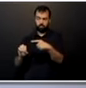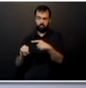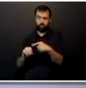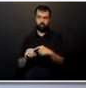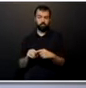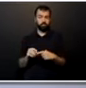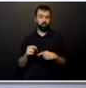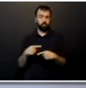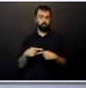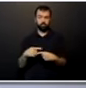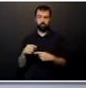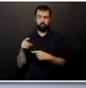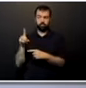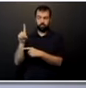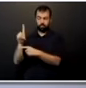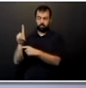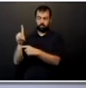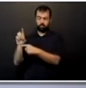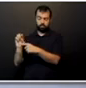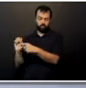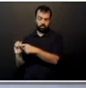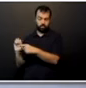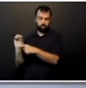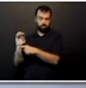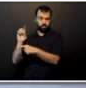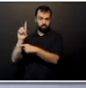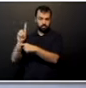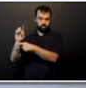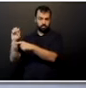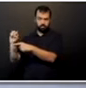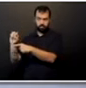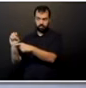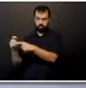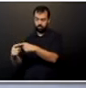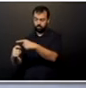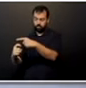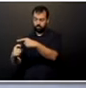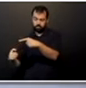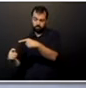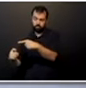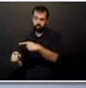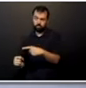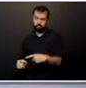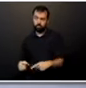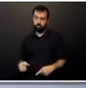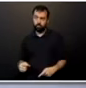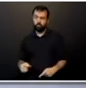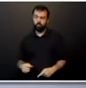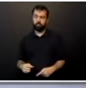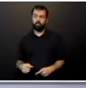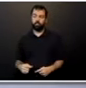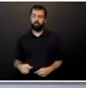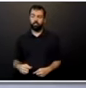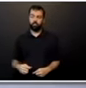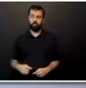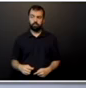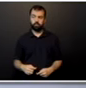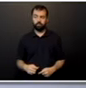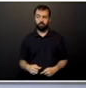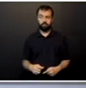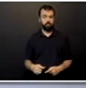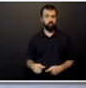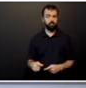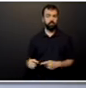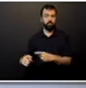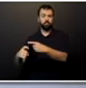do outro lado eu vou ter que foi feito o desenho no papel de 10 centímetros eu